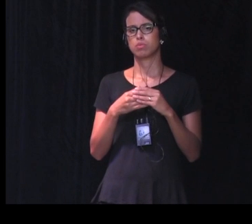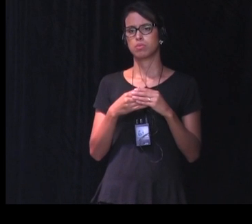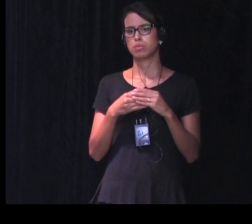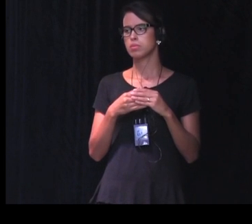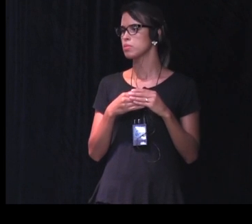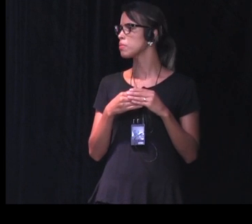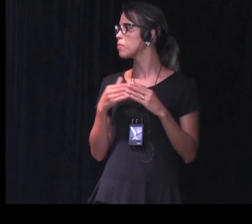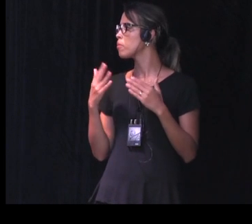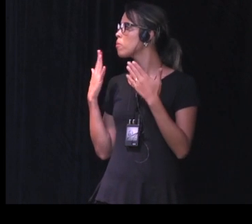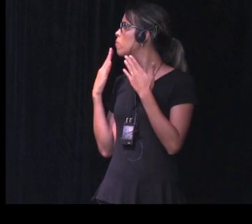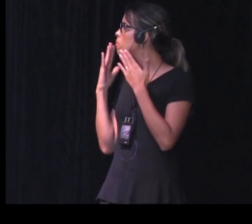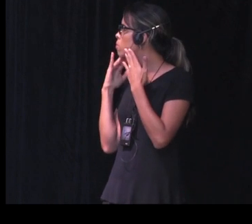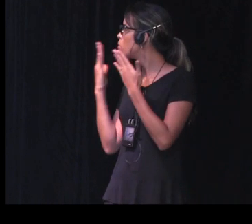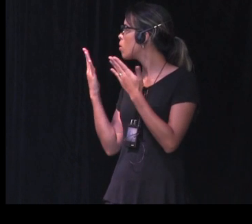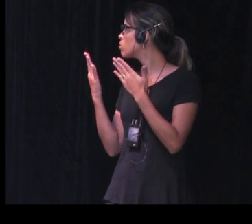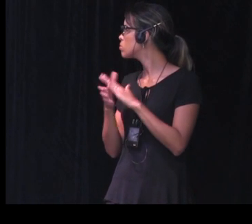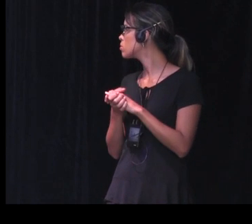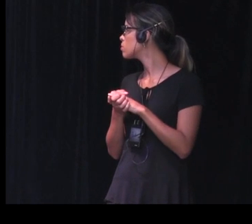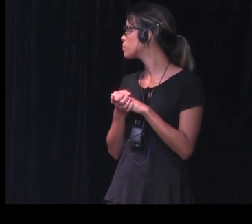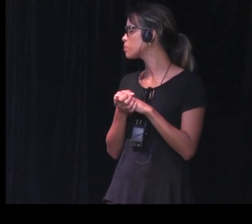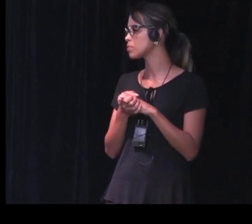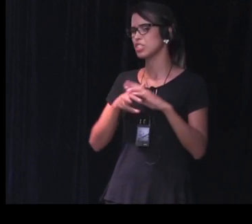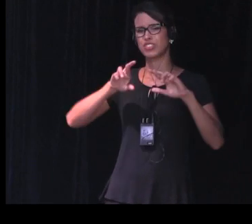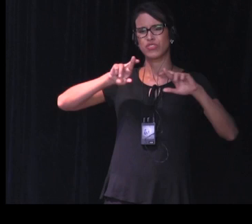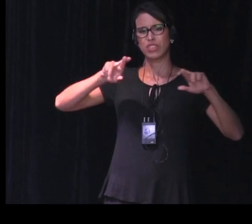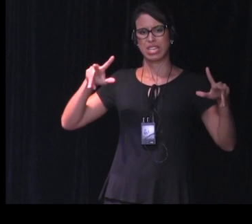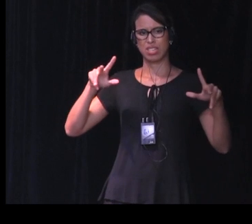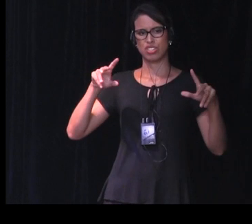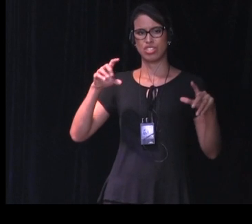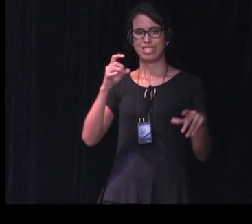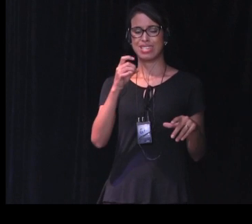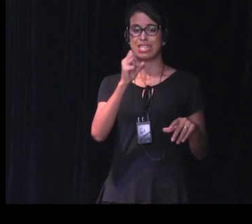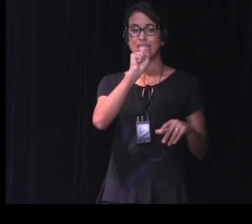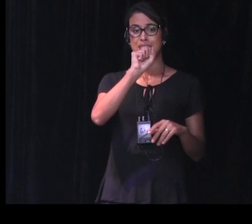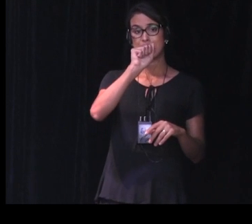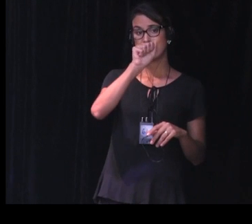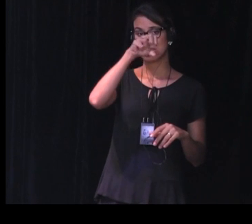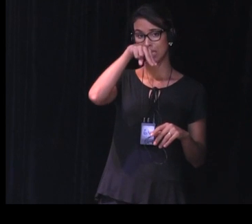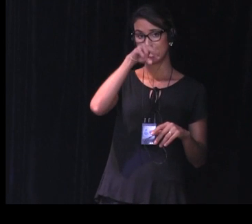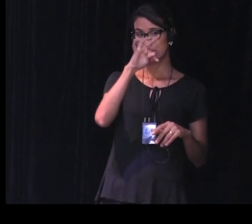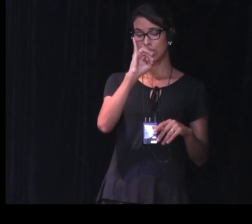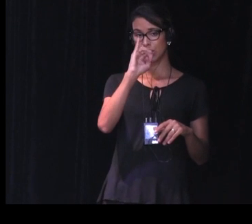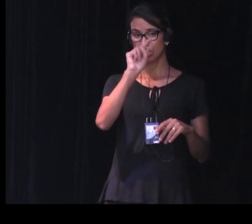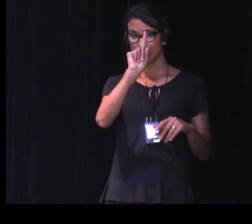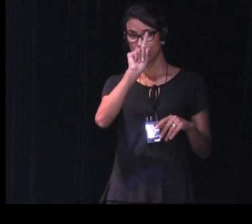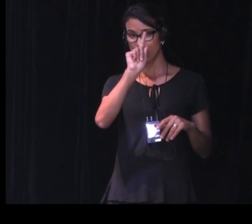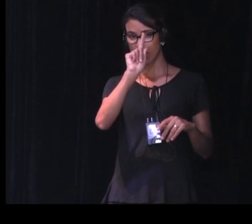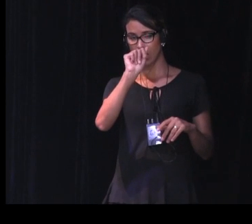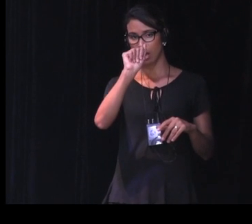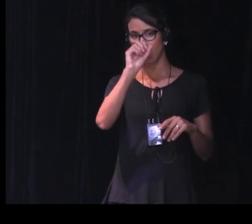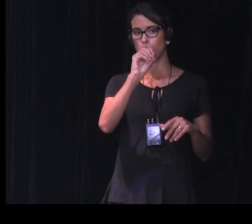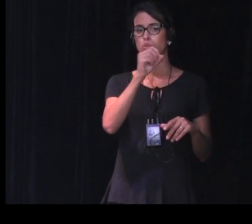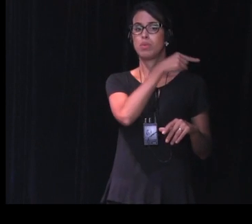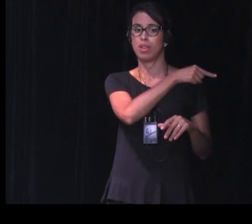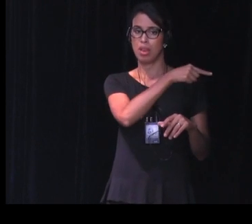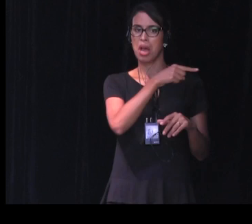deste lado e o que fez para Bogotá, verão que há grandes diferenças. As diferenças são